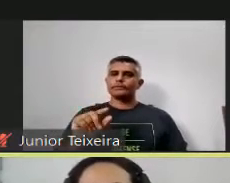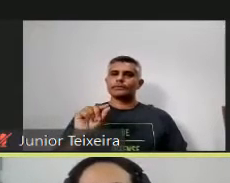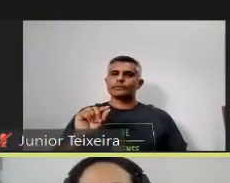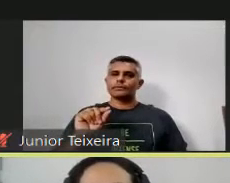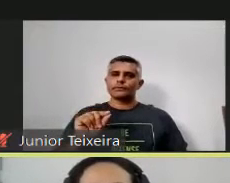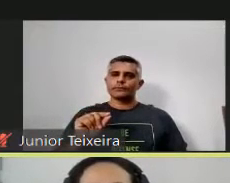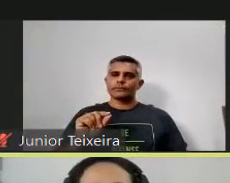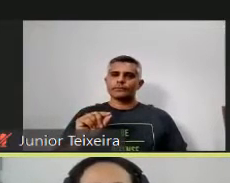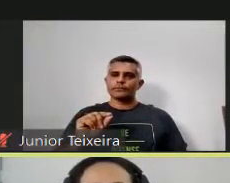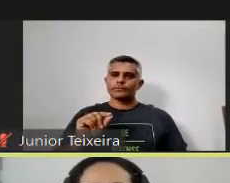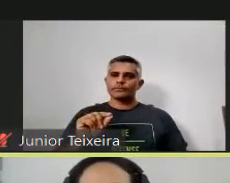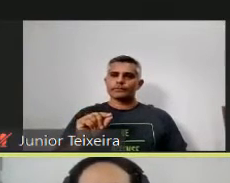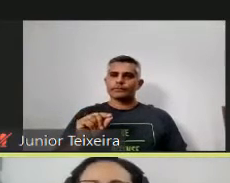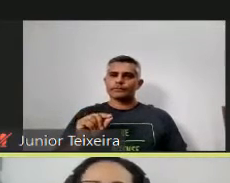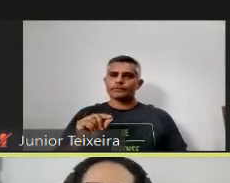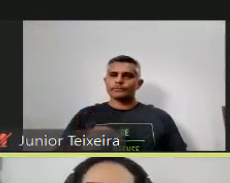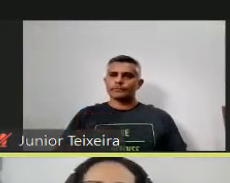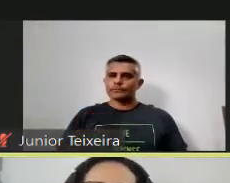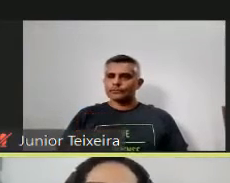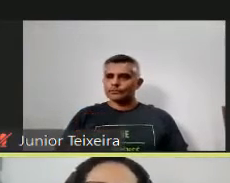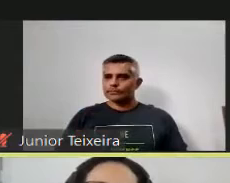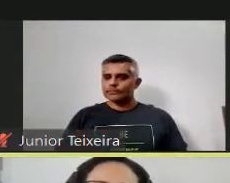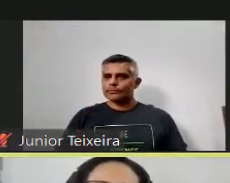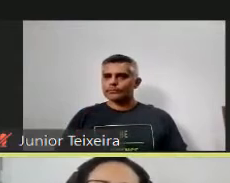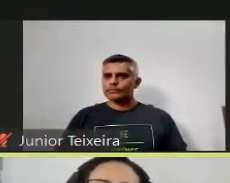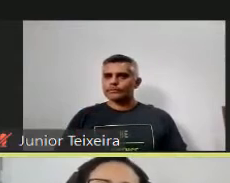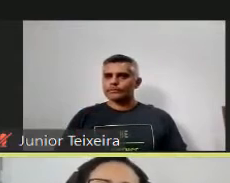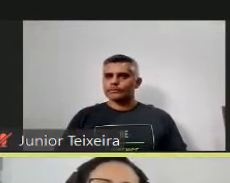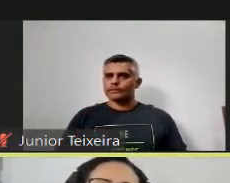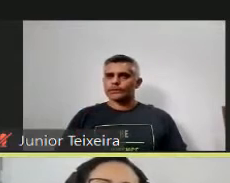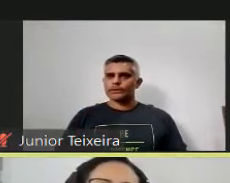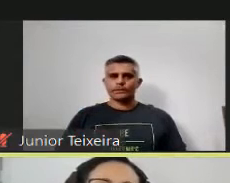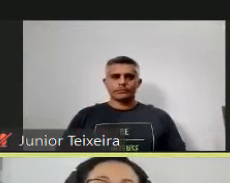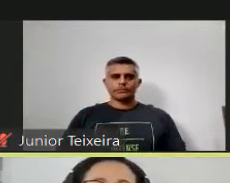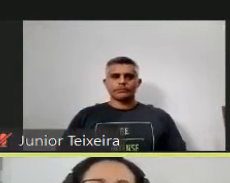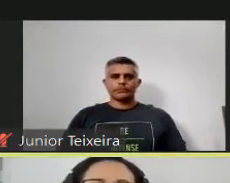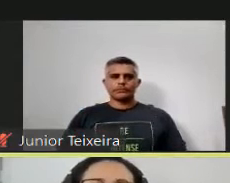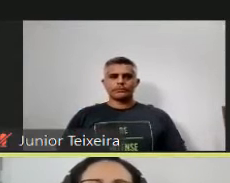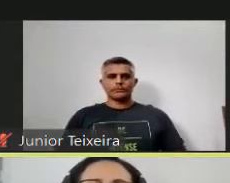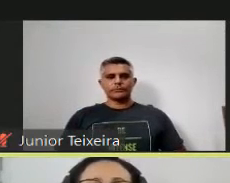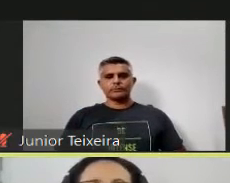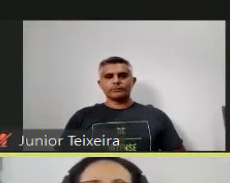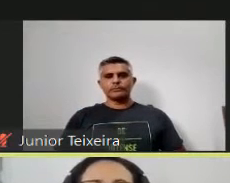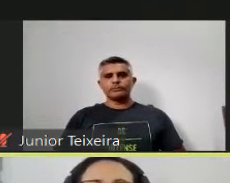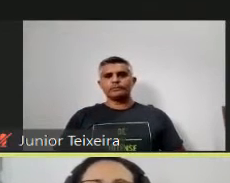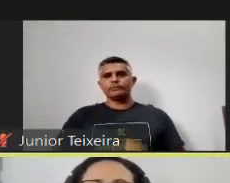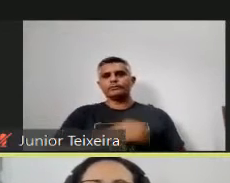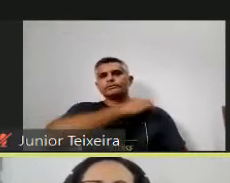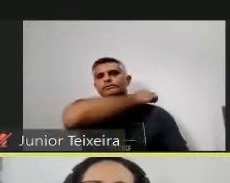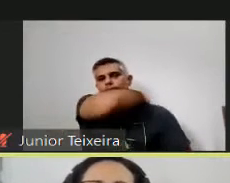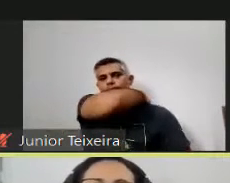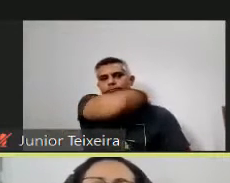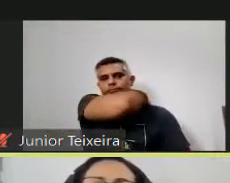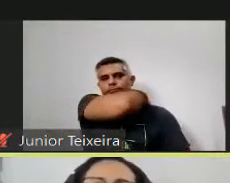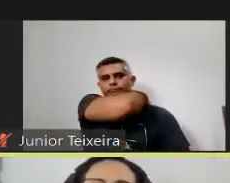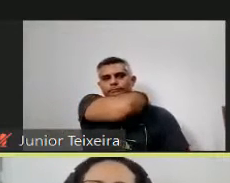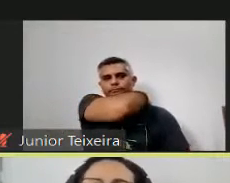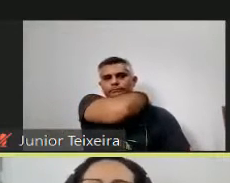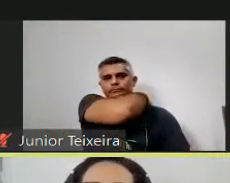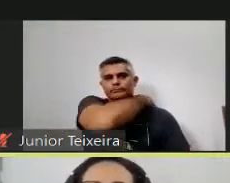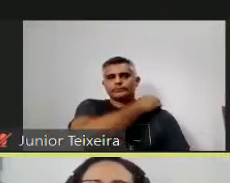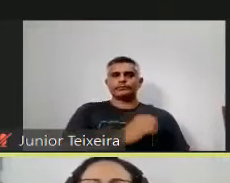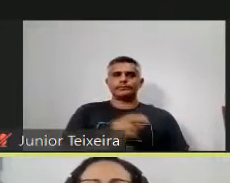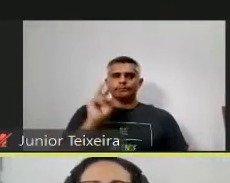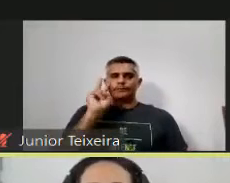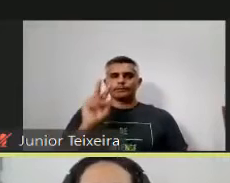assim de entendimento das falas que a gente analisou. É que, apesar de